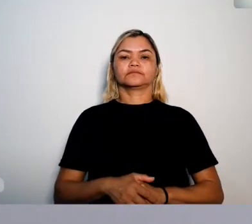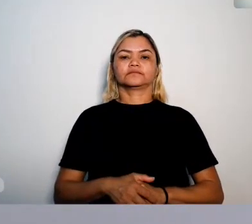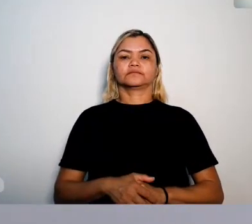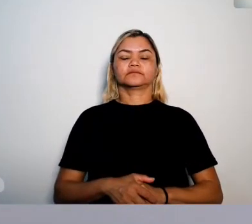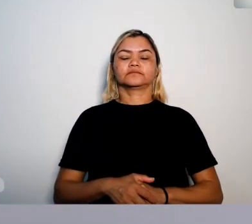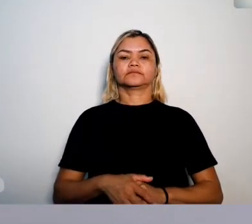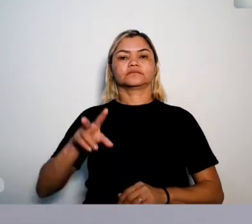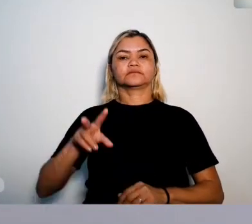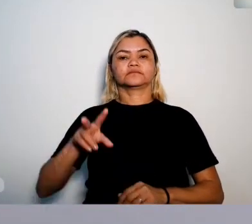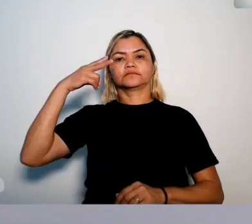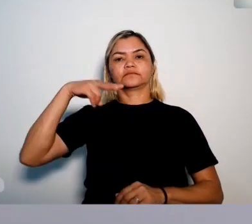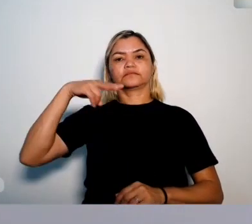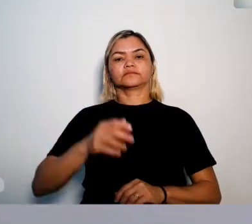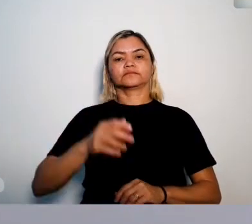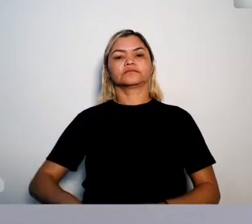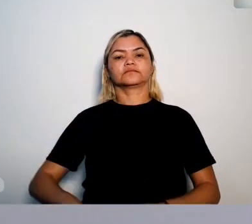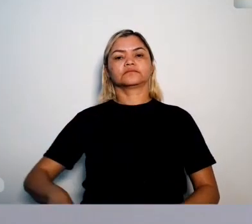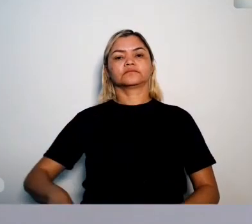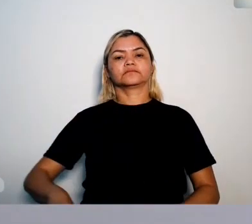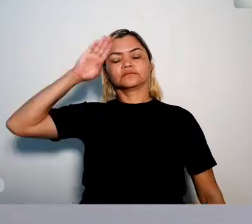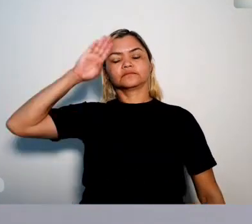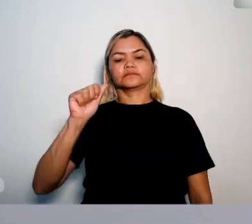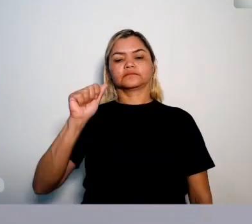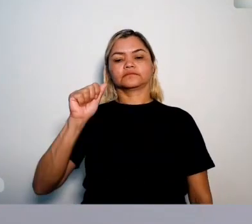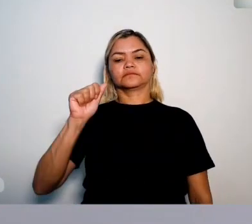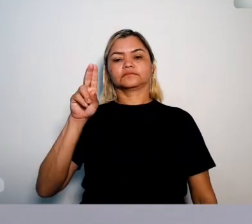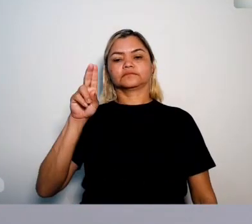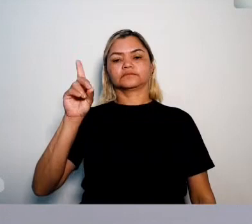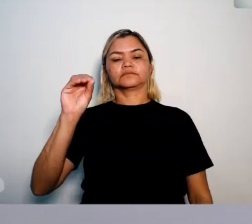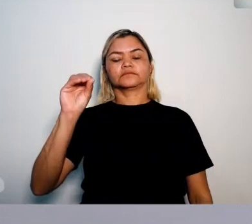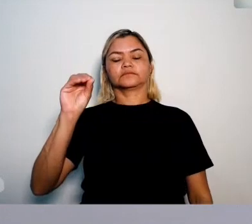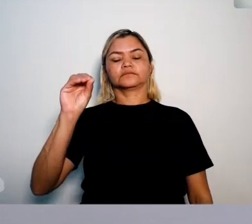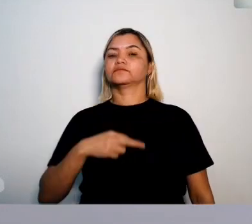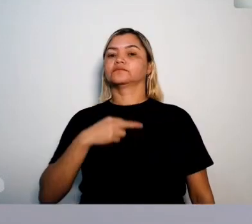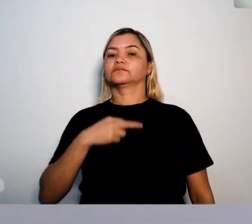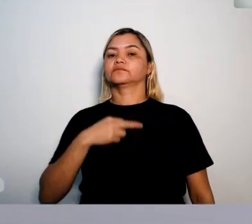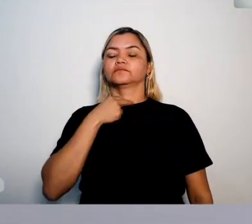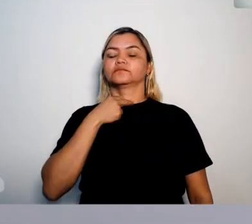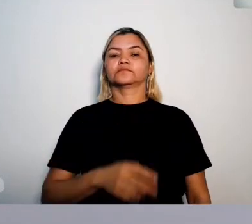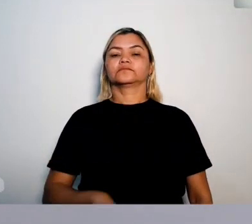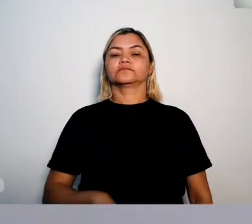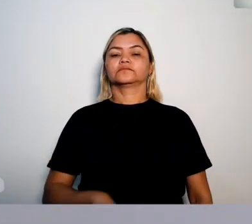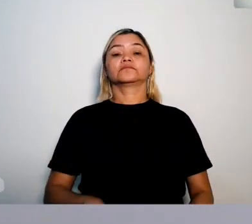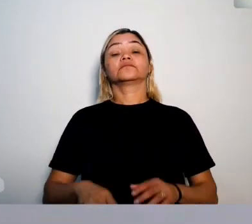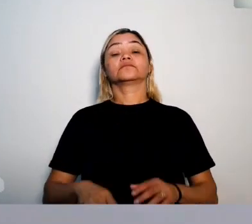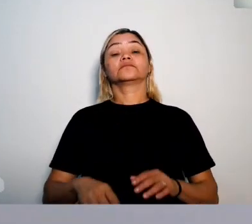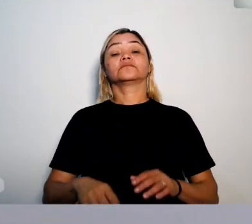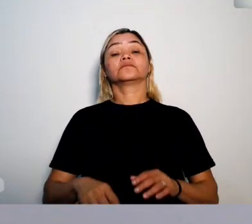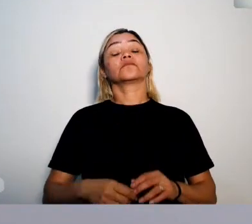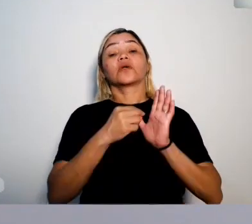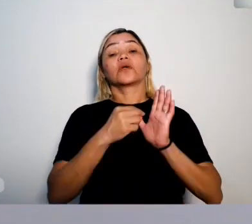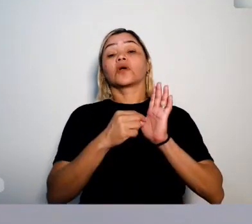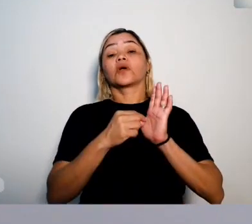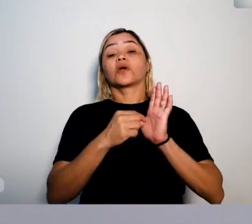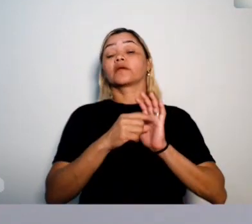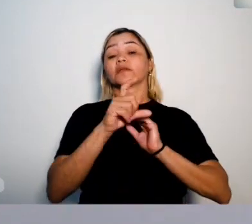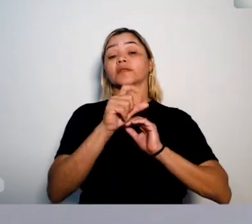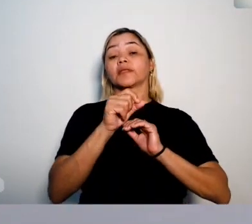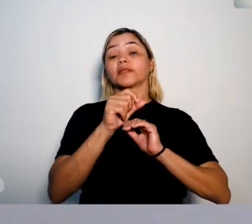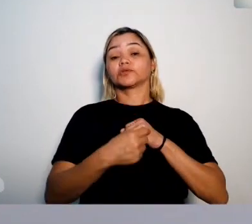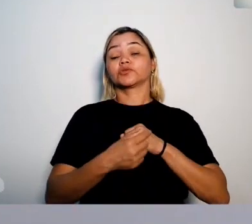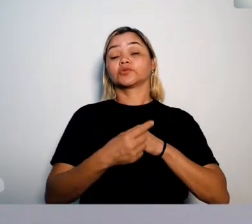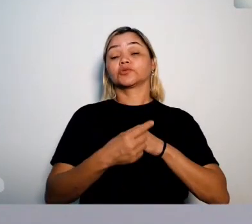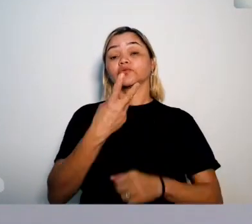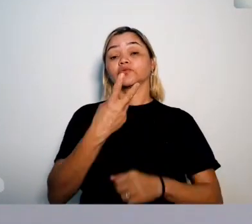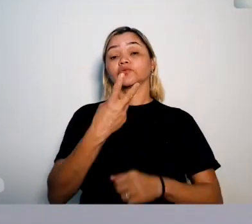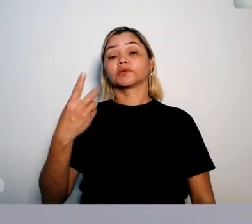Sargento Laudo, mas não pode. O parágrafo 10º do artigo 204 fala assim, os